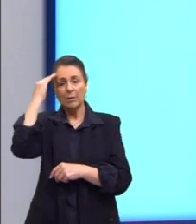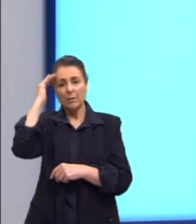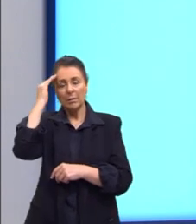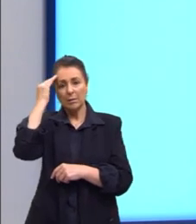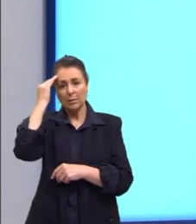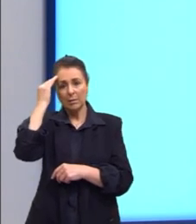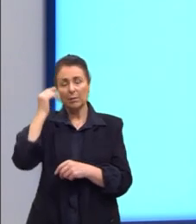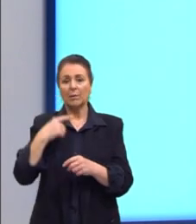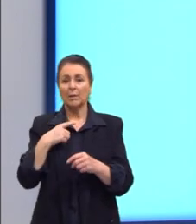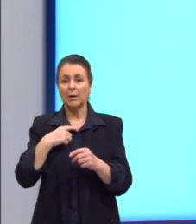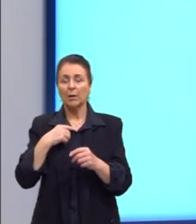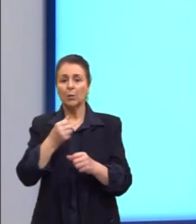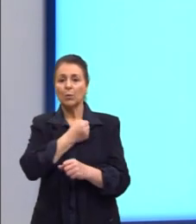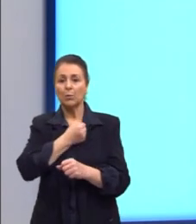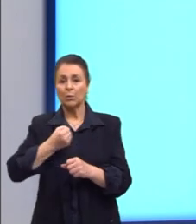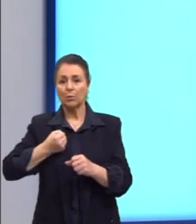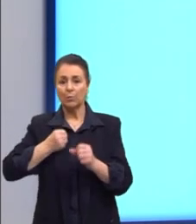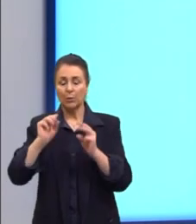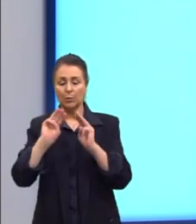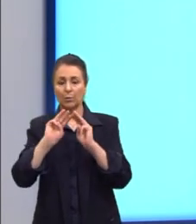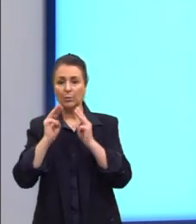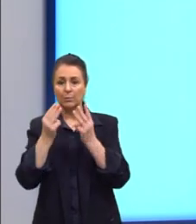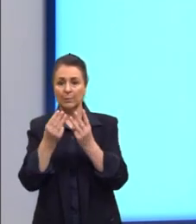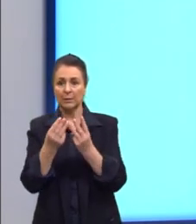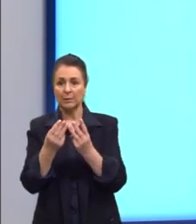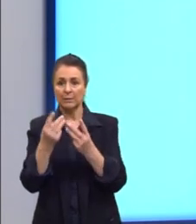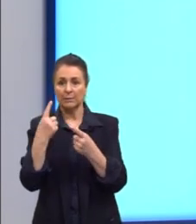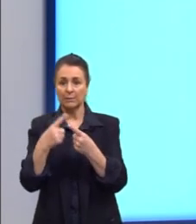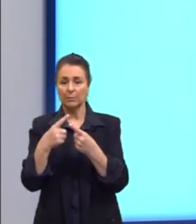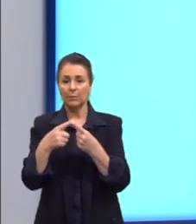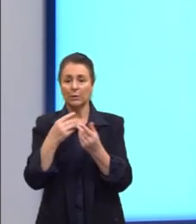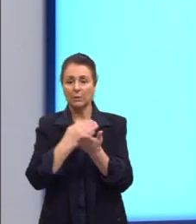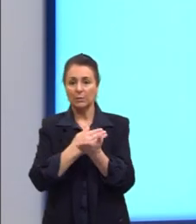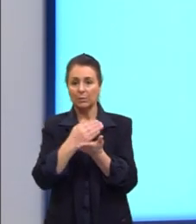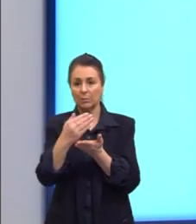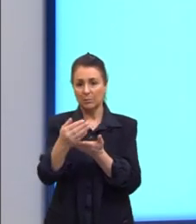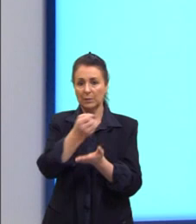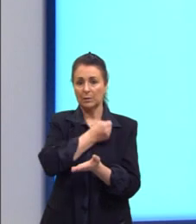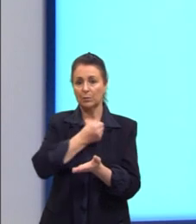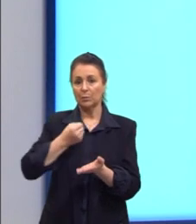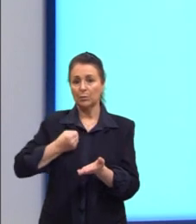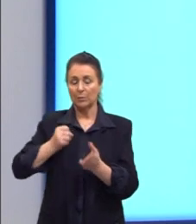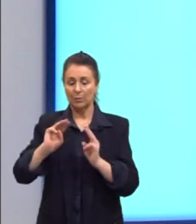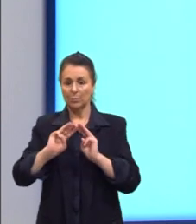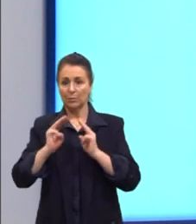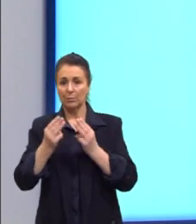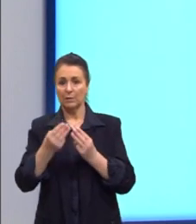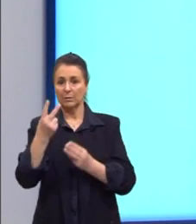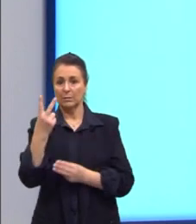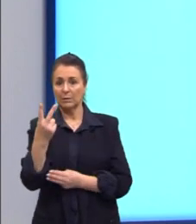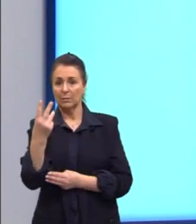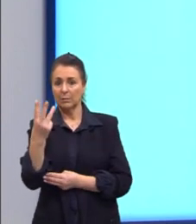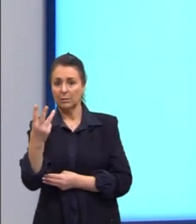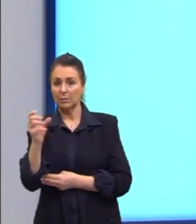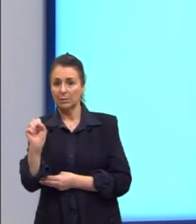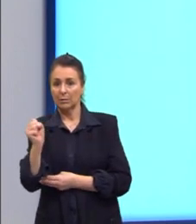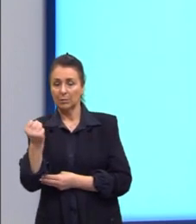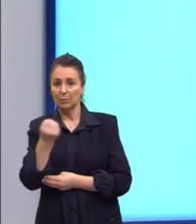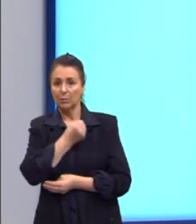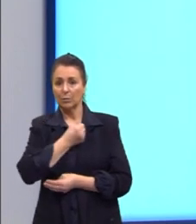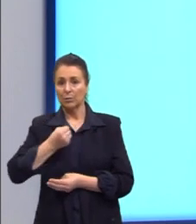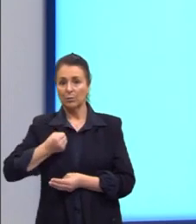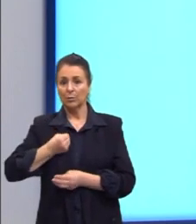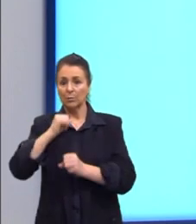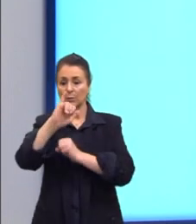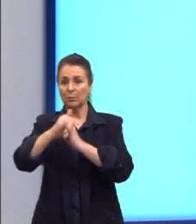do número de massa tá porque ele parte de um número de massa o 8 e o número